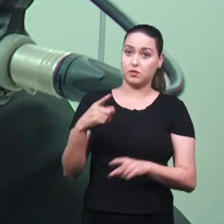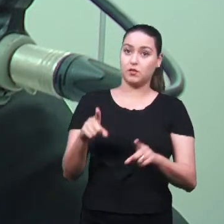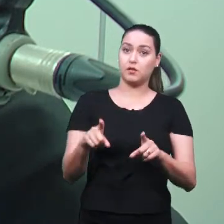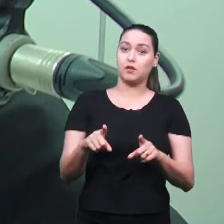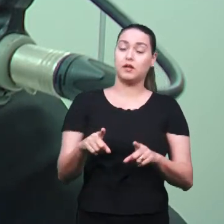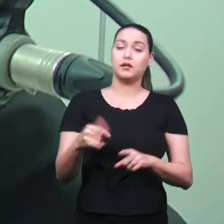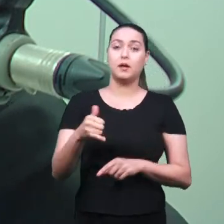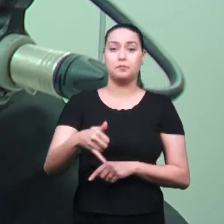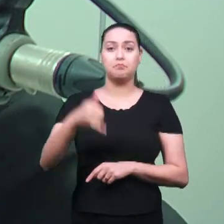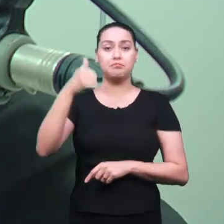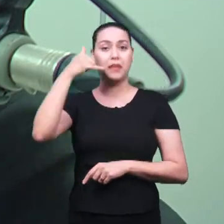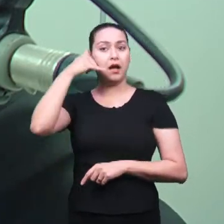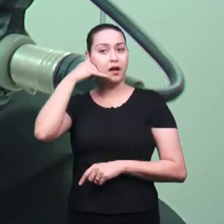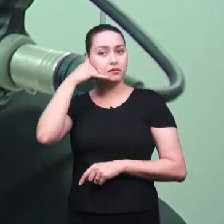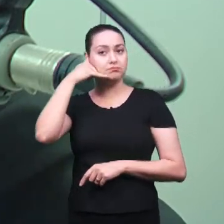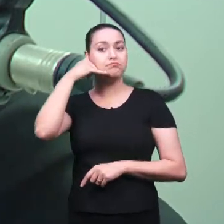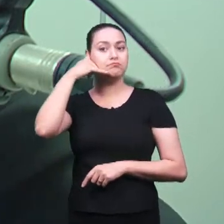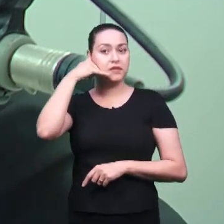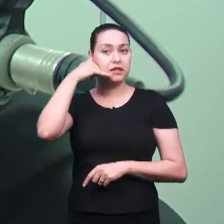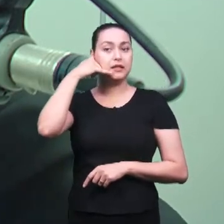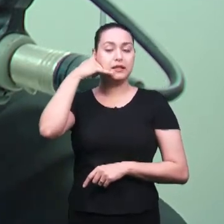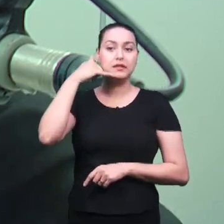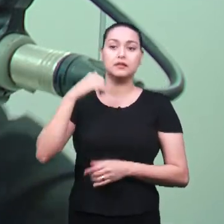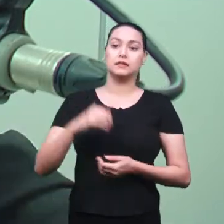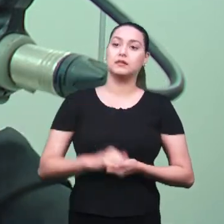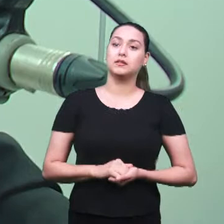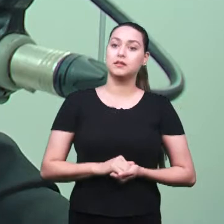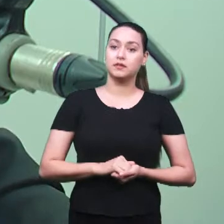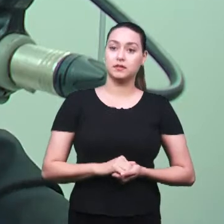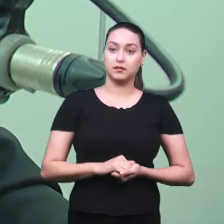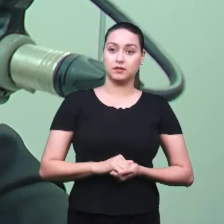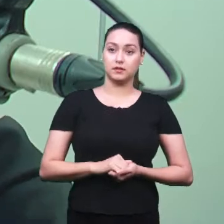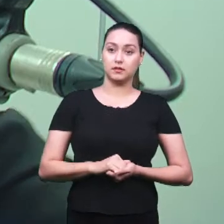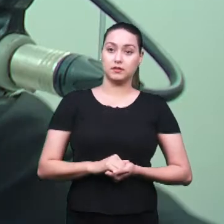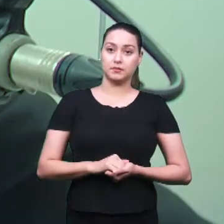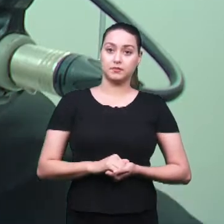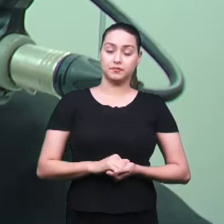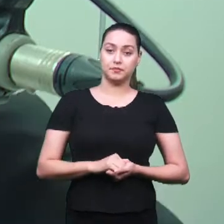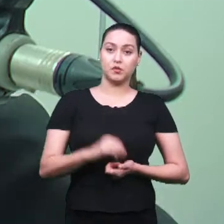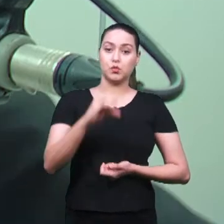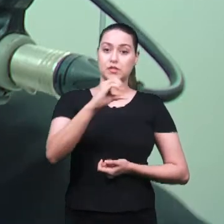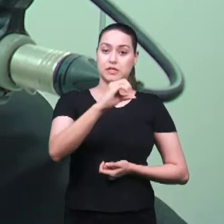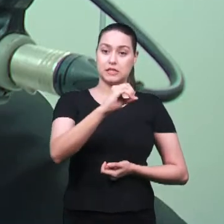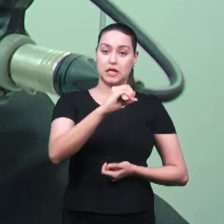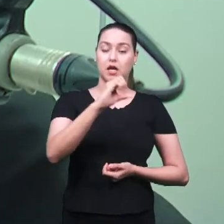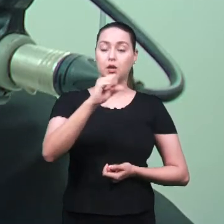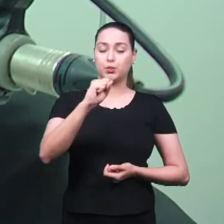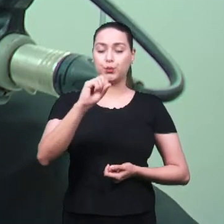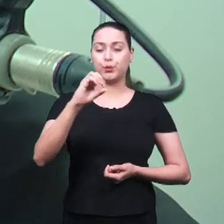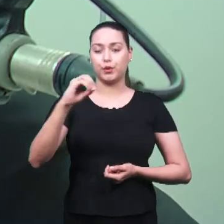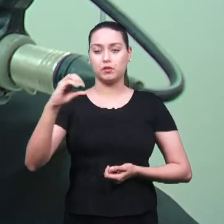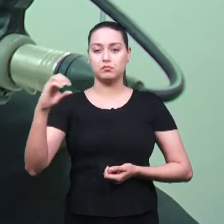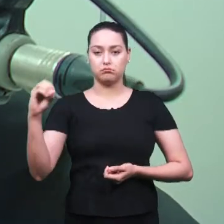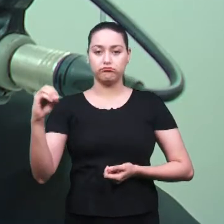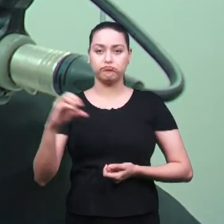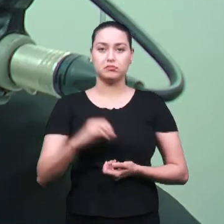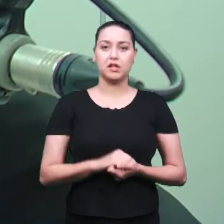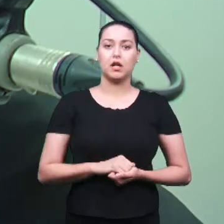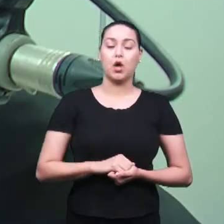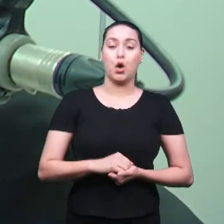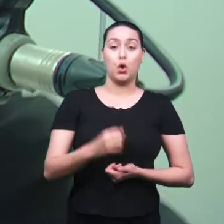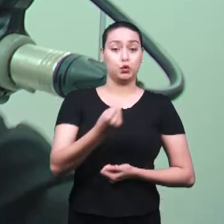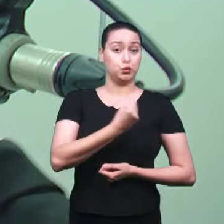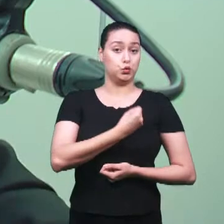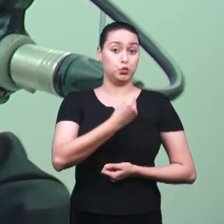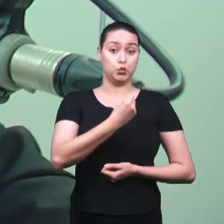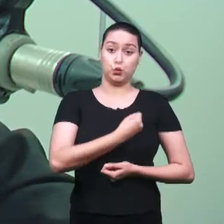atendem as ligações do 0800, esse número que está